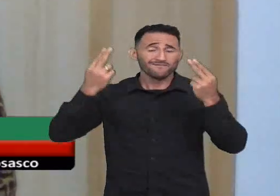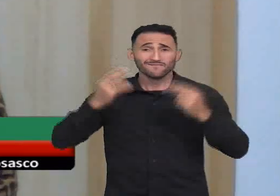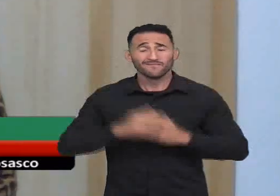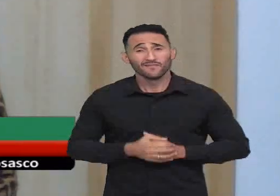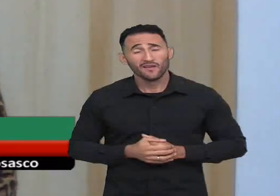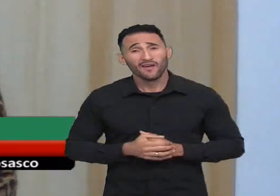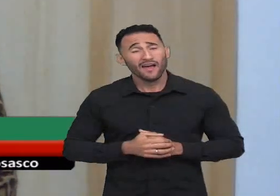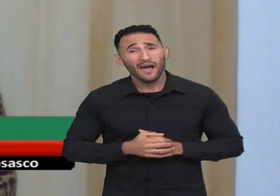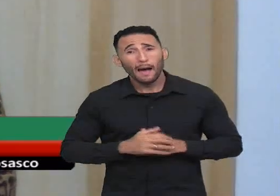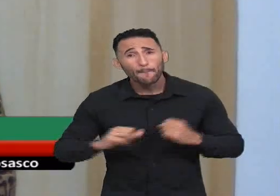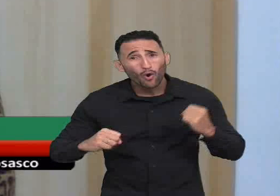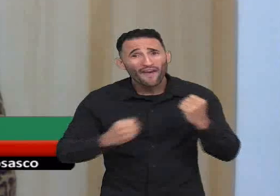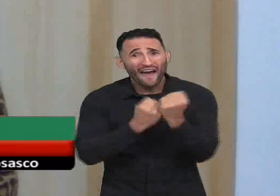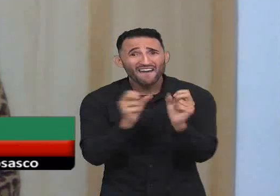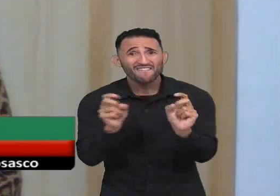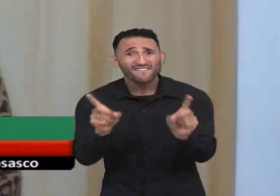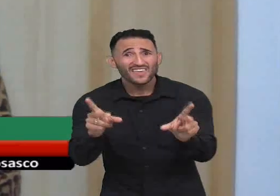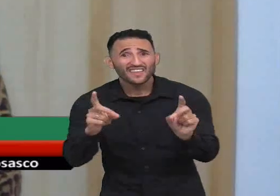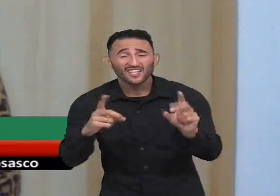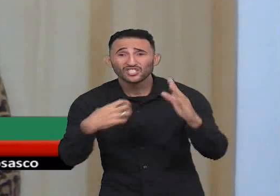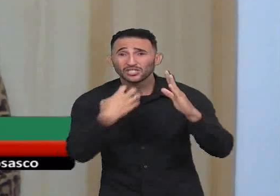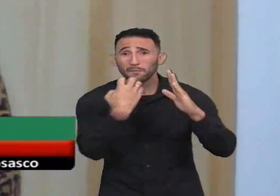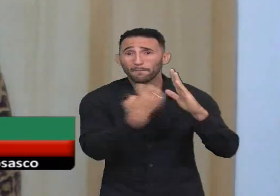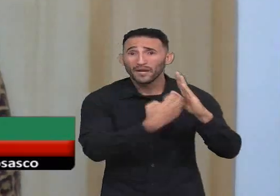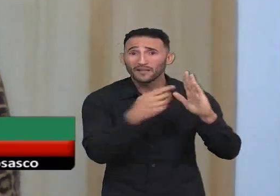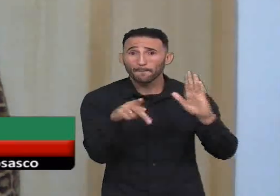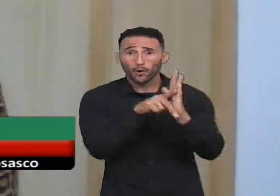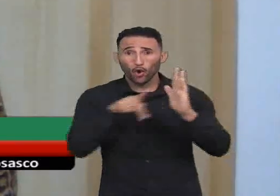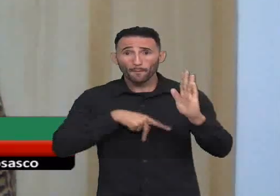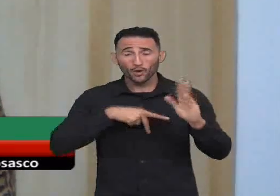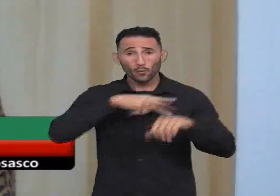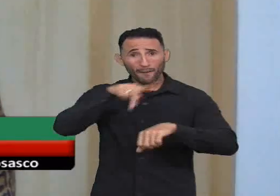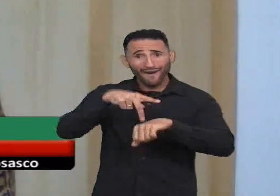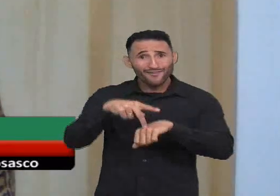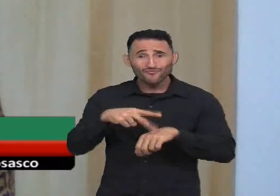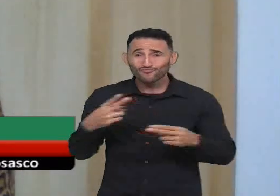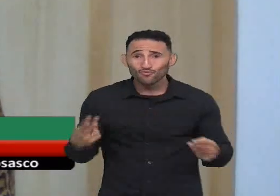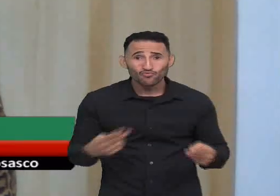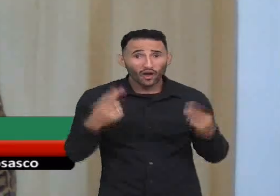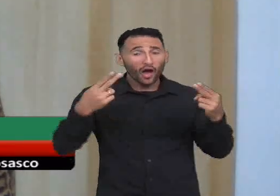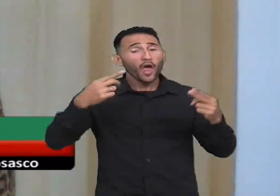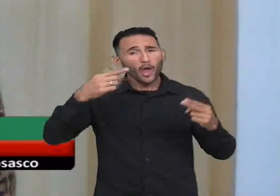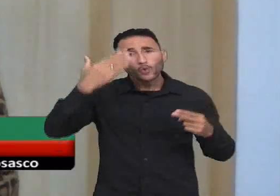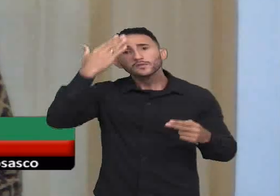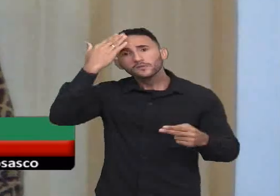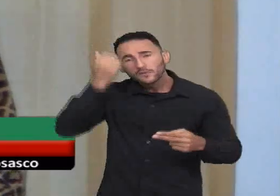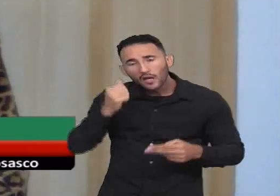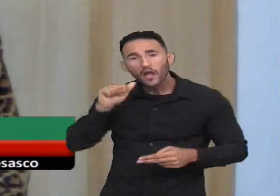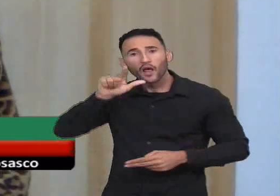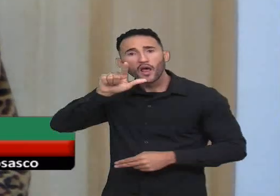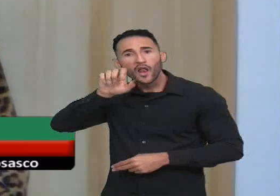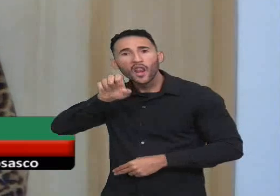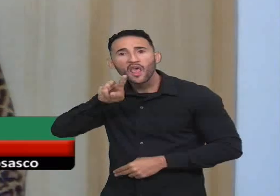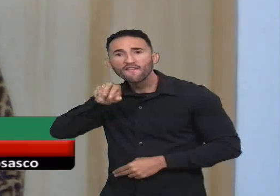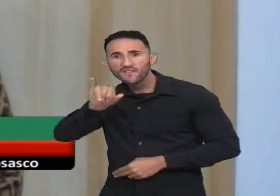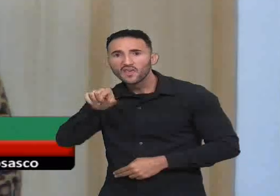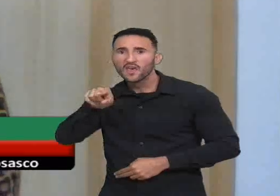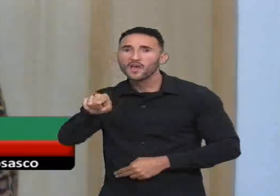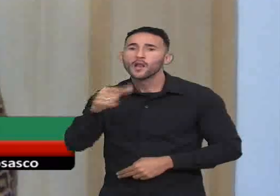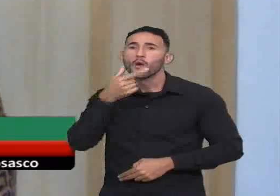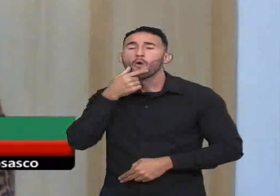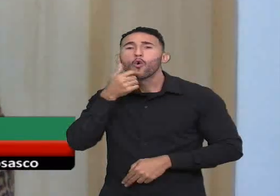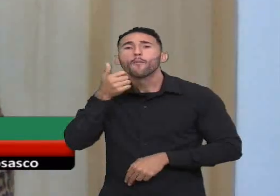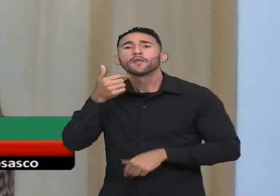a terceirização de algo que é nossa. E eu sei que o Levi, como um trabalhador sério que é, também